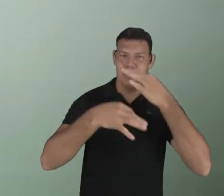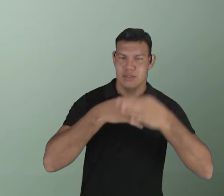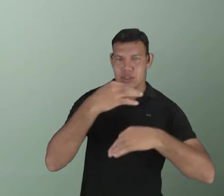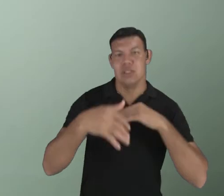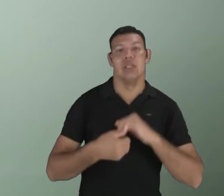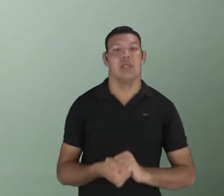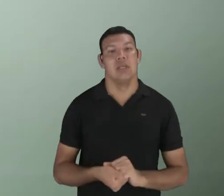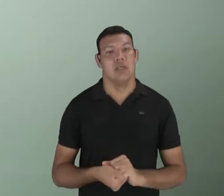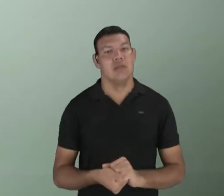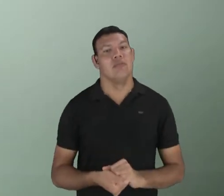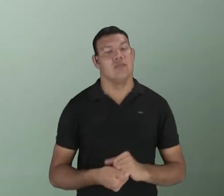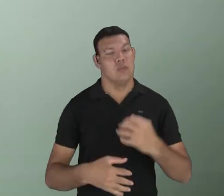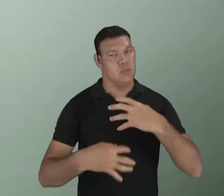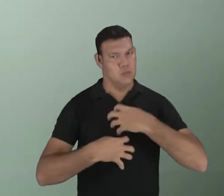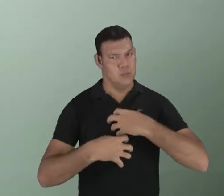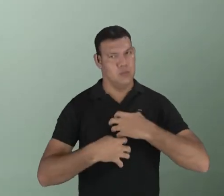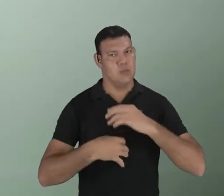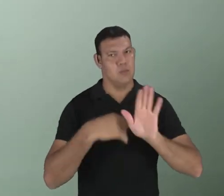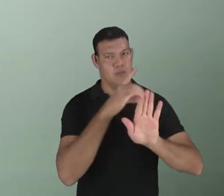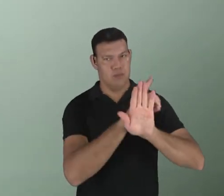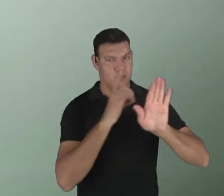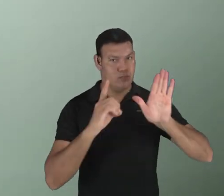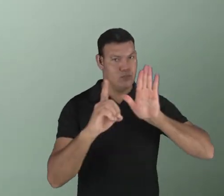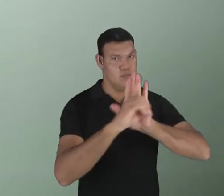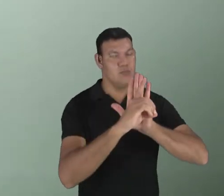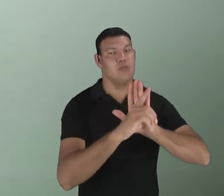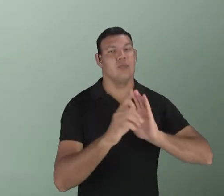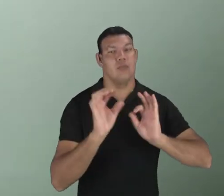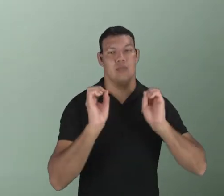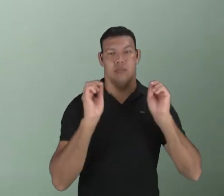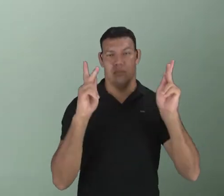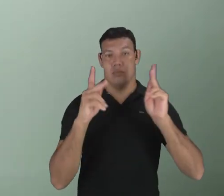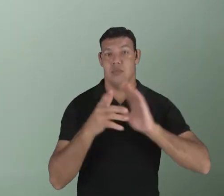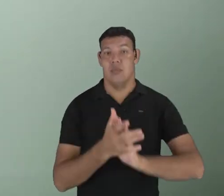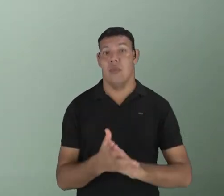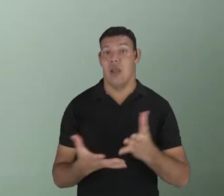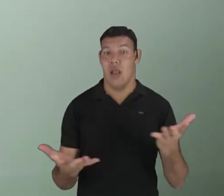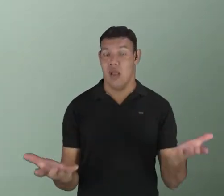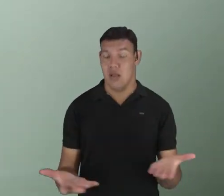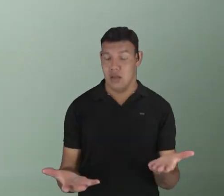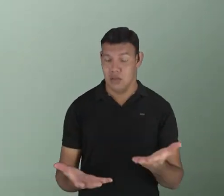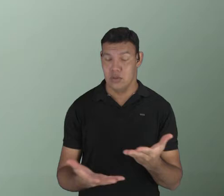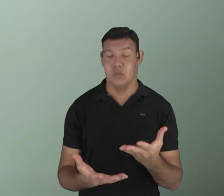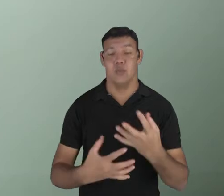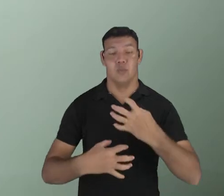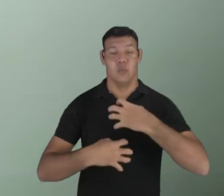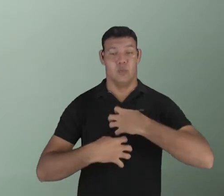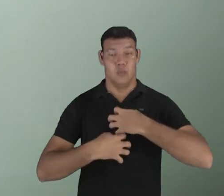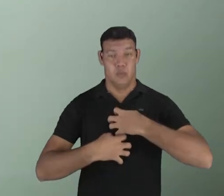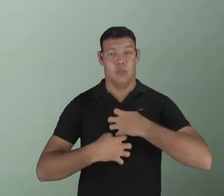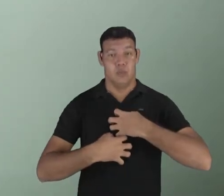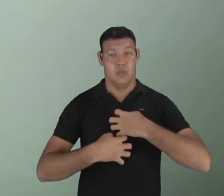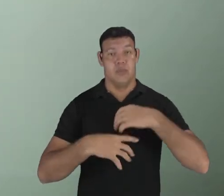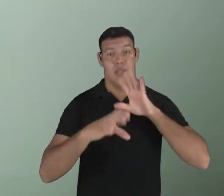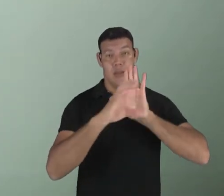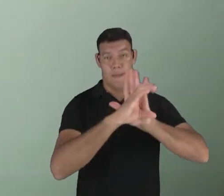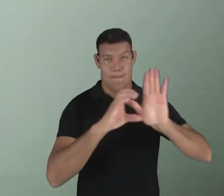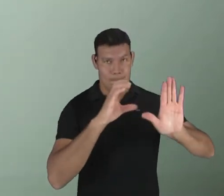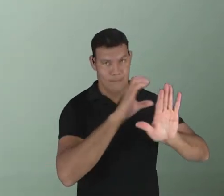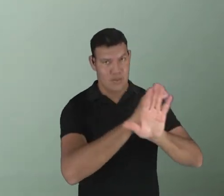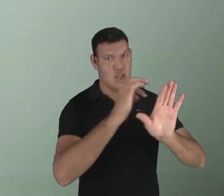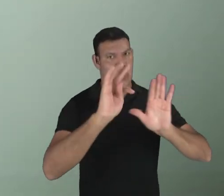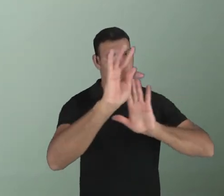eles geralmente vão trazer o sentido denotativo, ok? Já no sentido conotativo, nós vamos